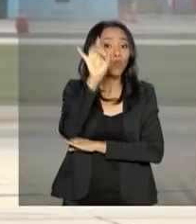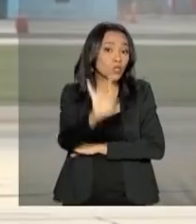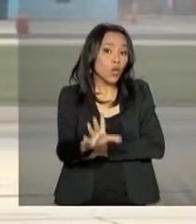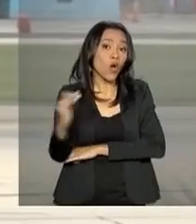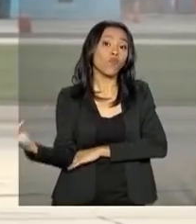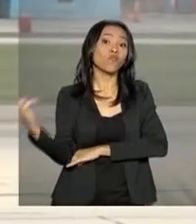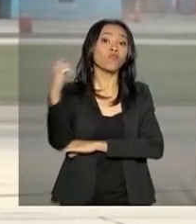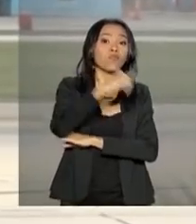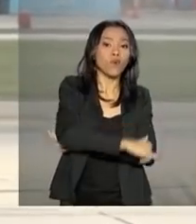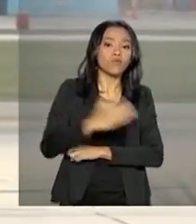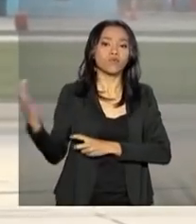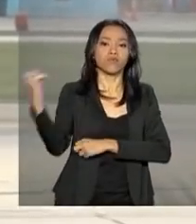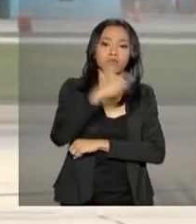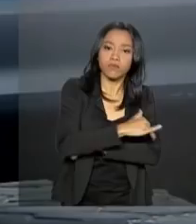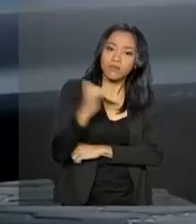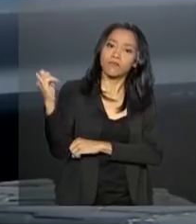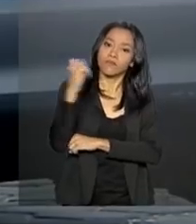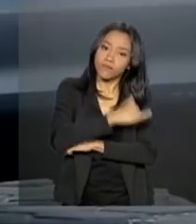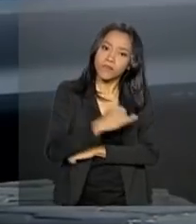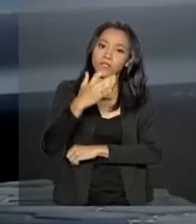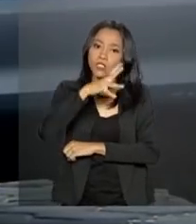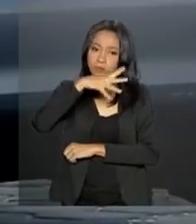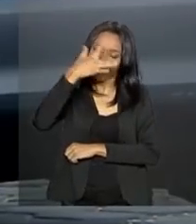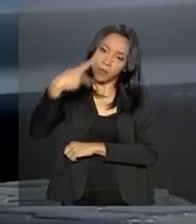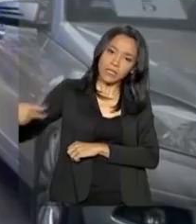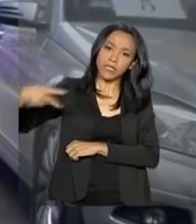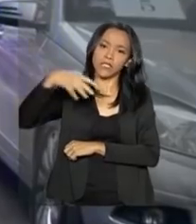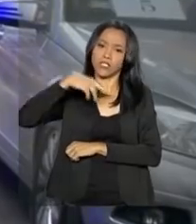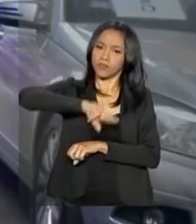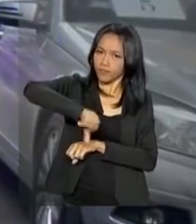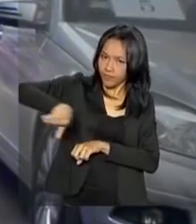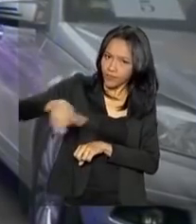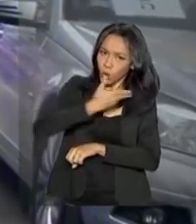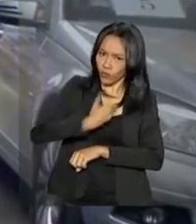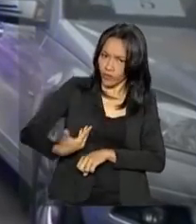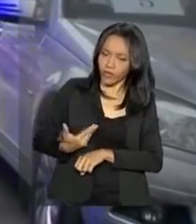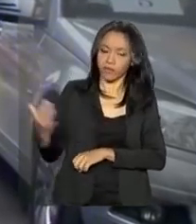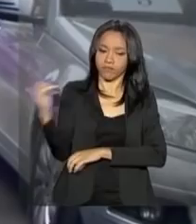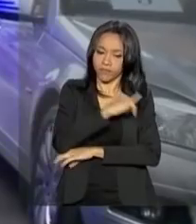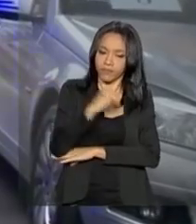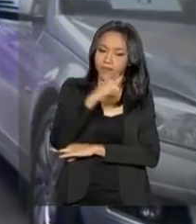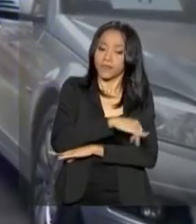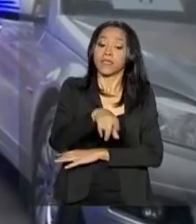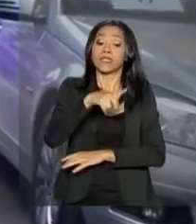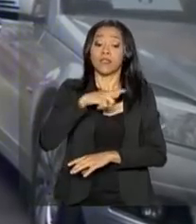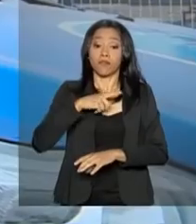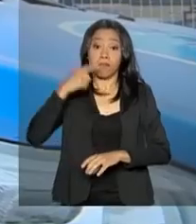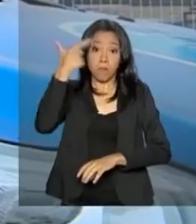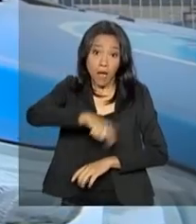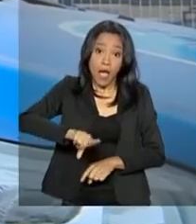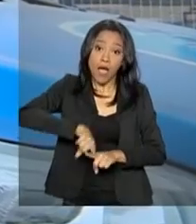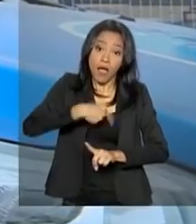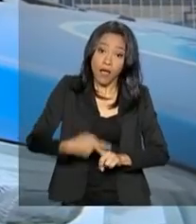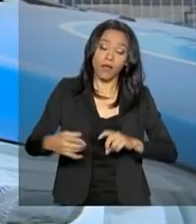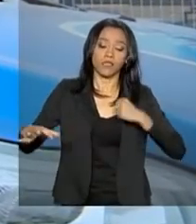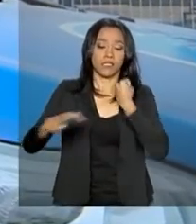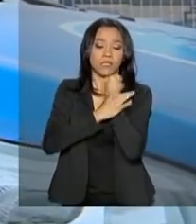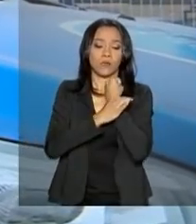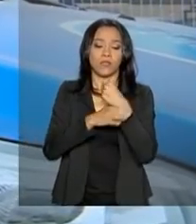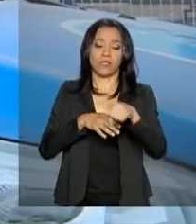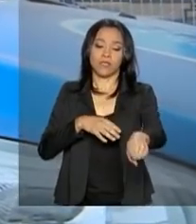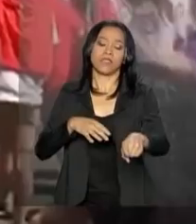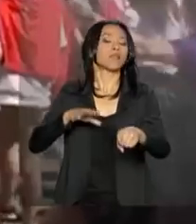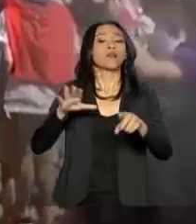voos das comitivas internacionais o governo argentino intensificou ainda mais o esquema de segurança para a Cúpula do